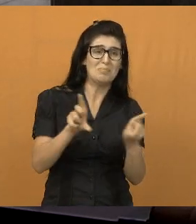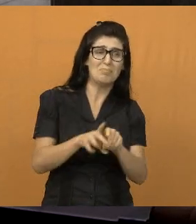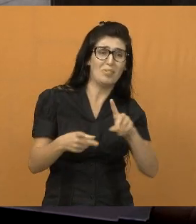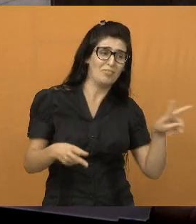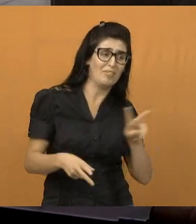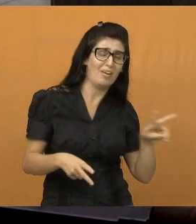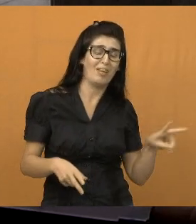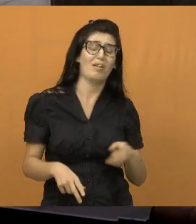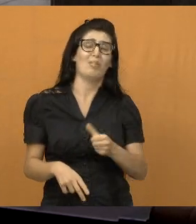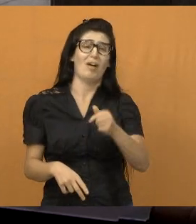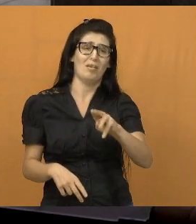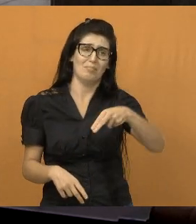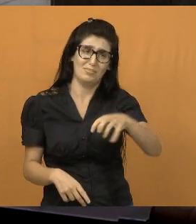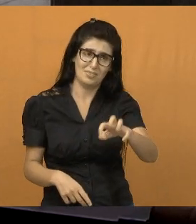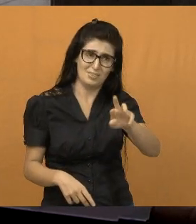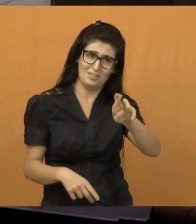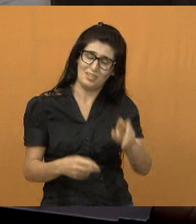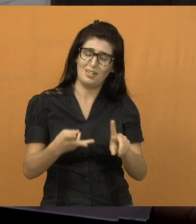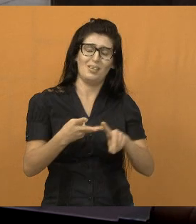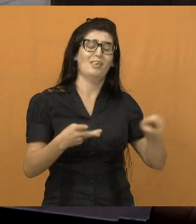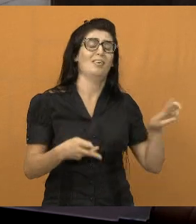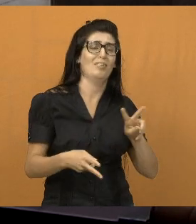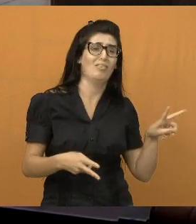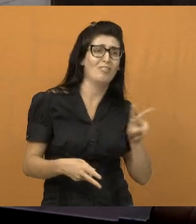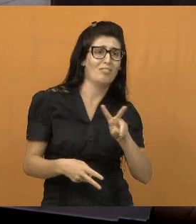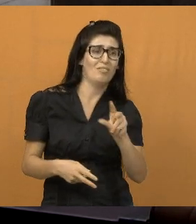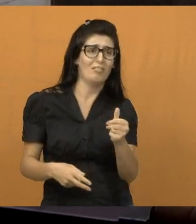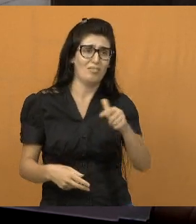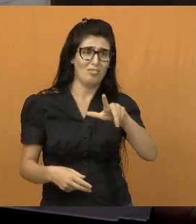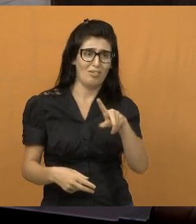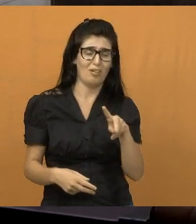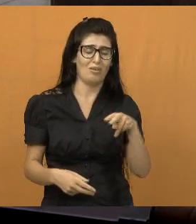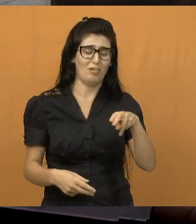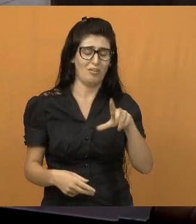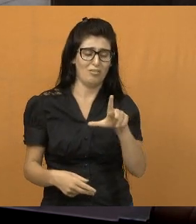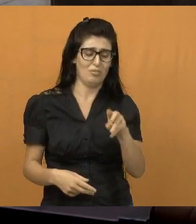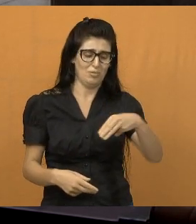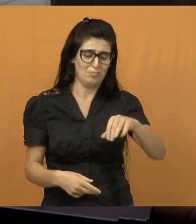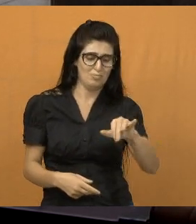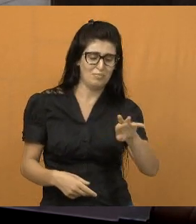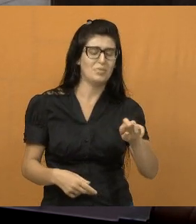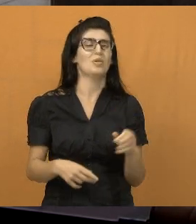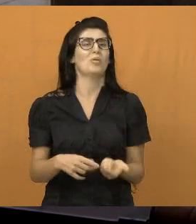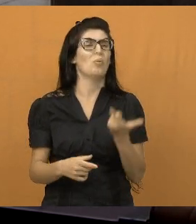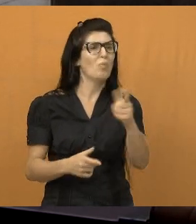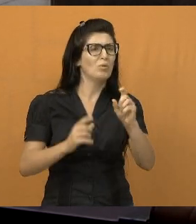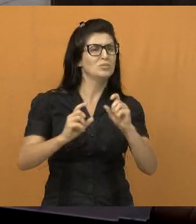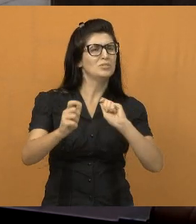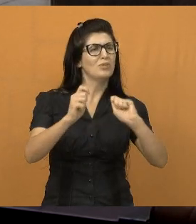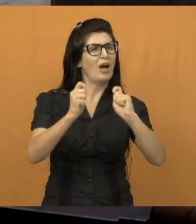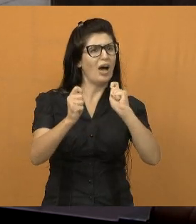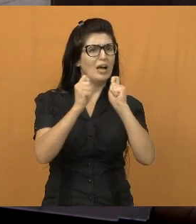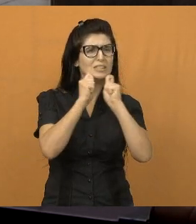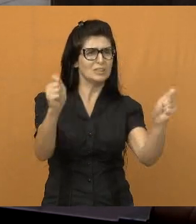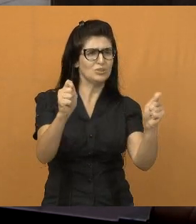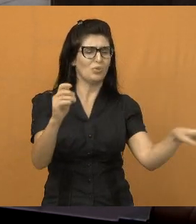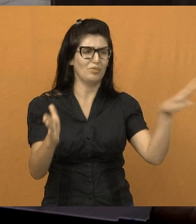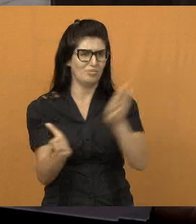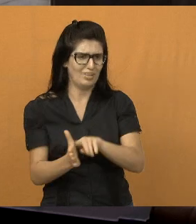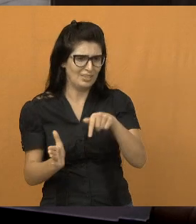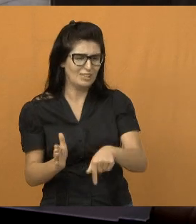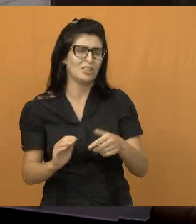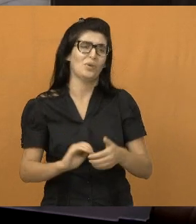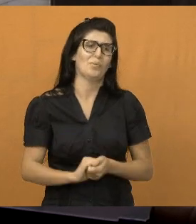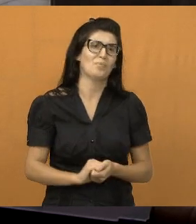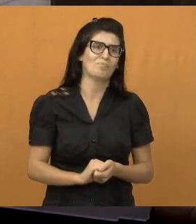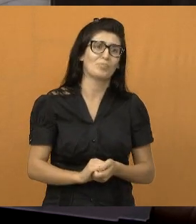Madureira, Valmir do Meia Lua, assessores dos vereadores que devem estar para chegar ainda nos próximos momentos. Hoje é dia de sessão,